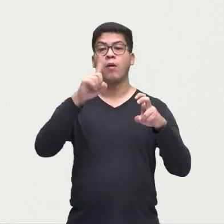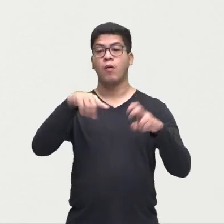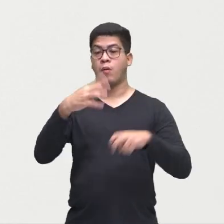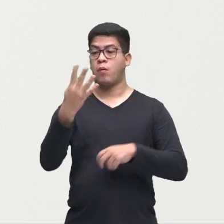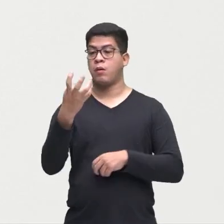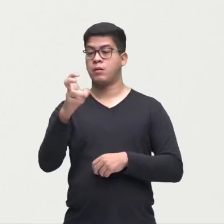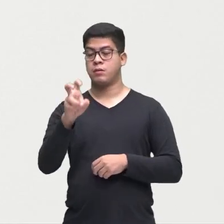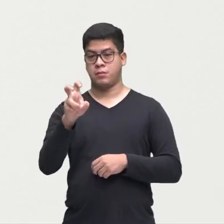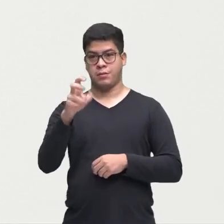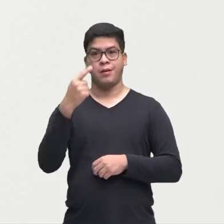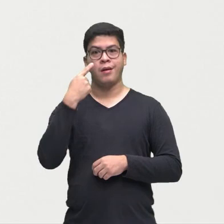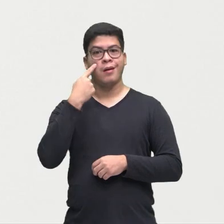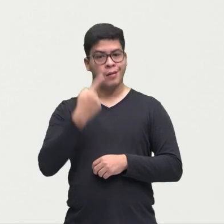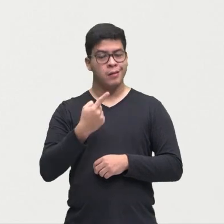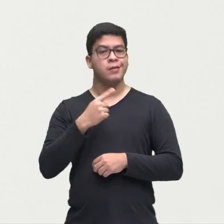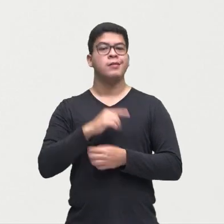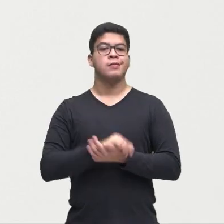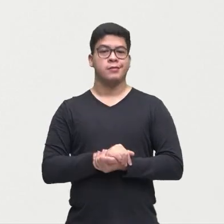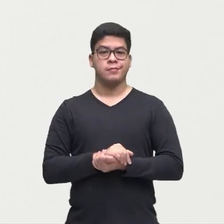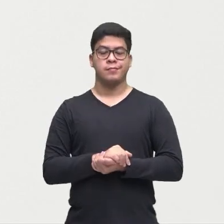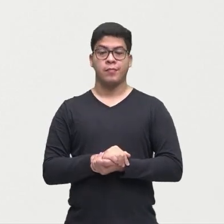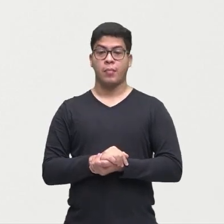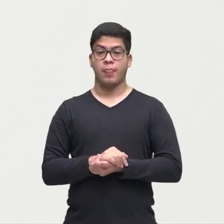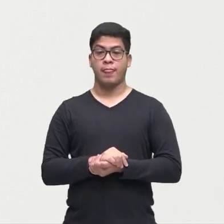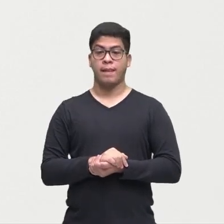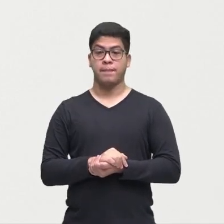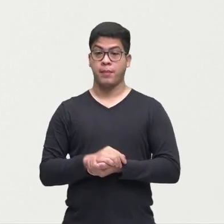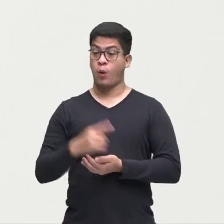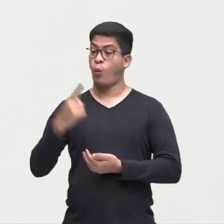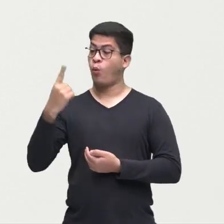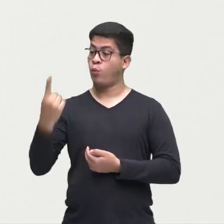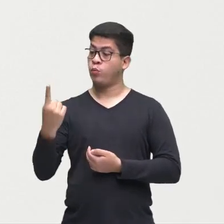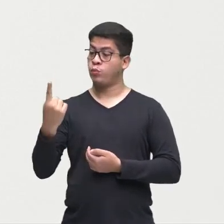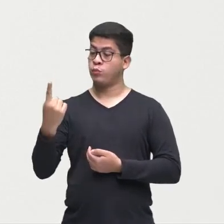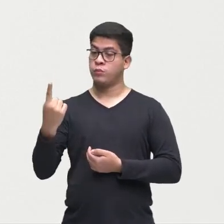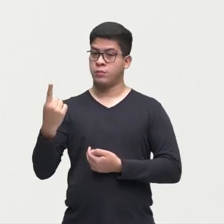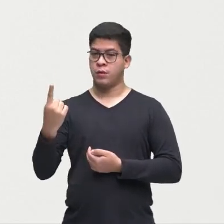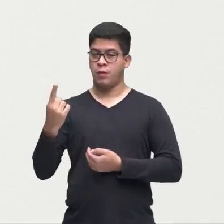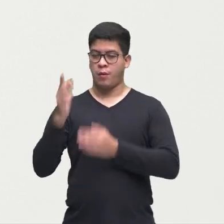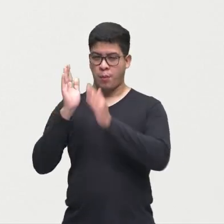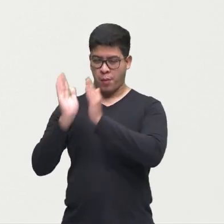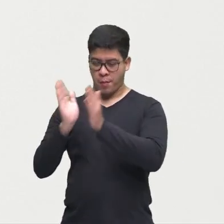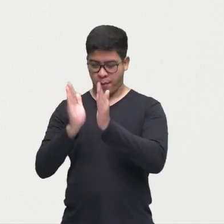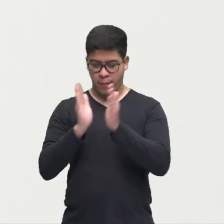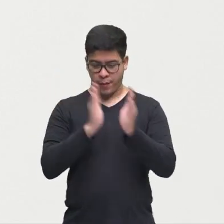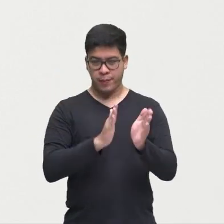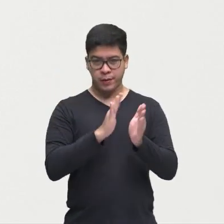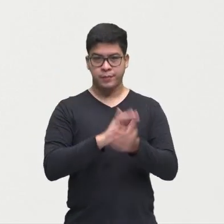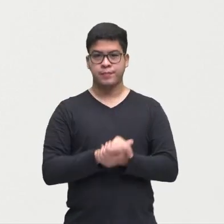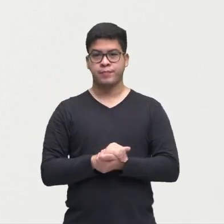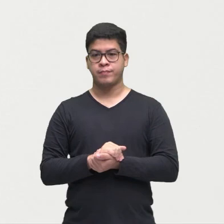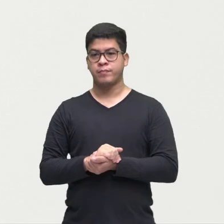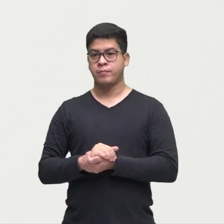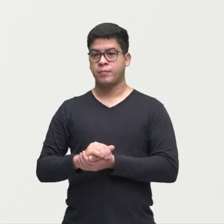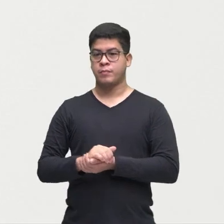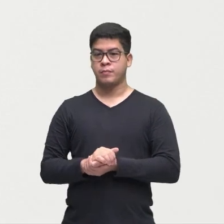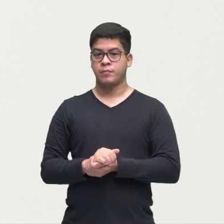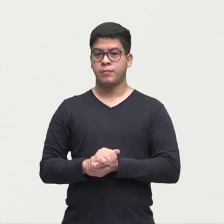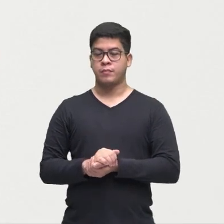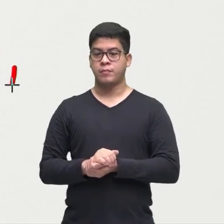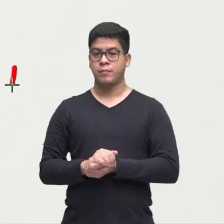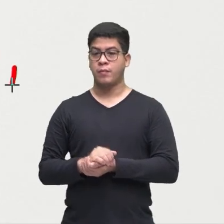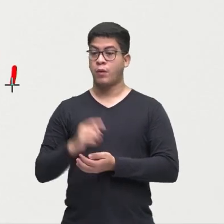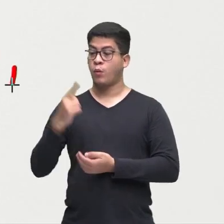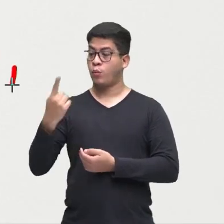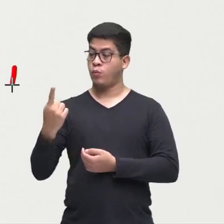1, o 3, o 9. Vou botar na sequência, né? 3, 5,